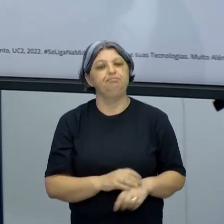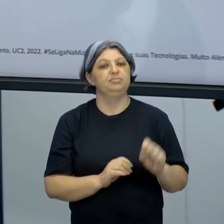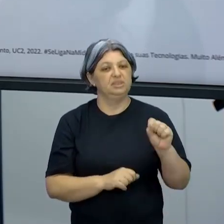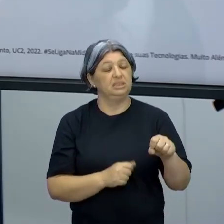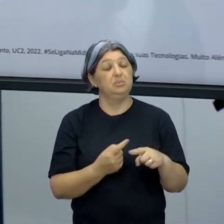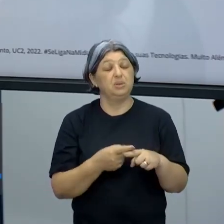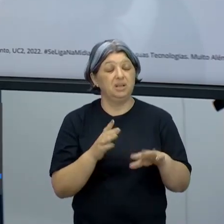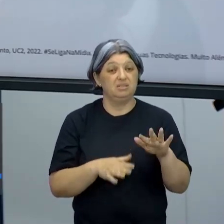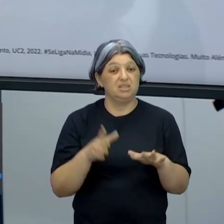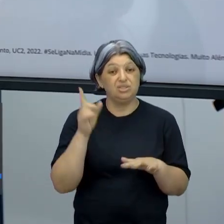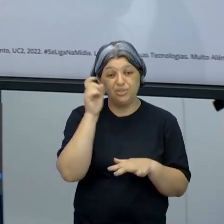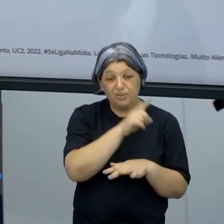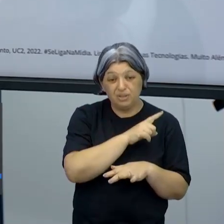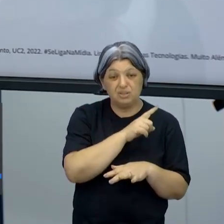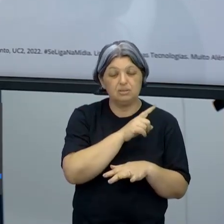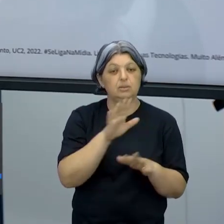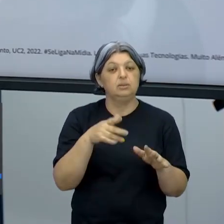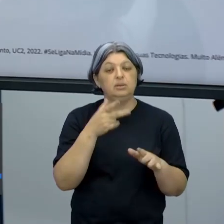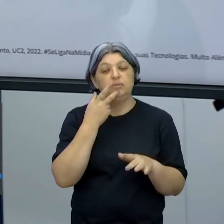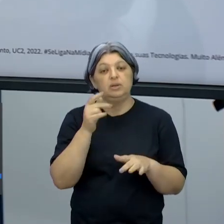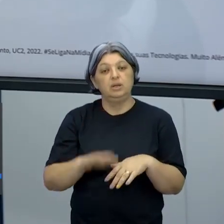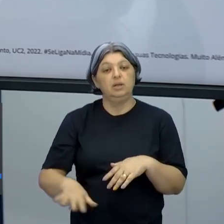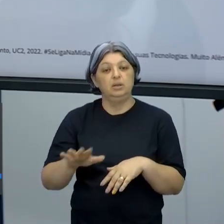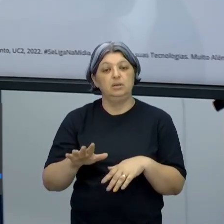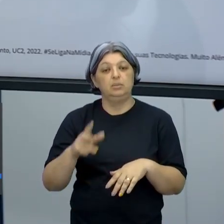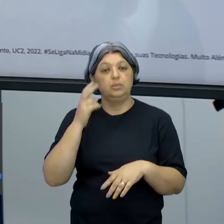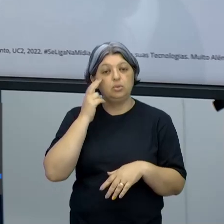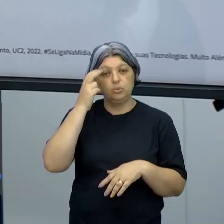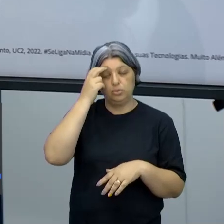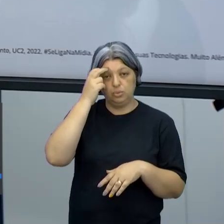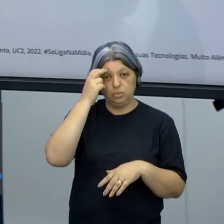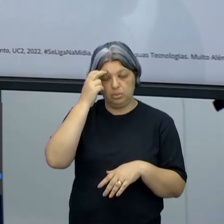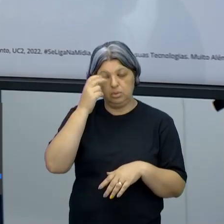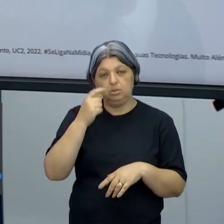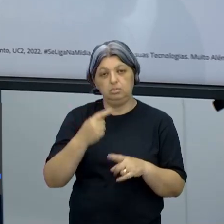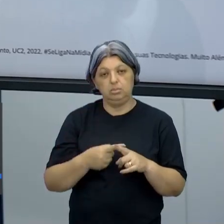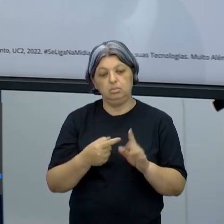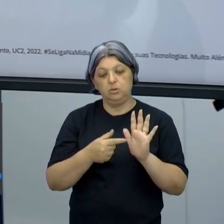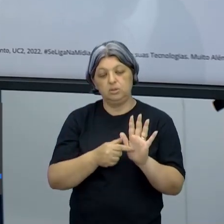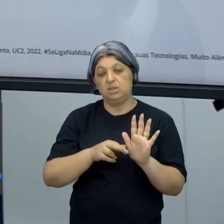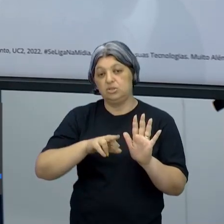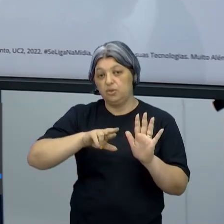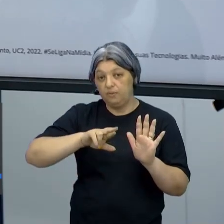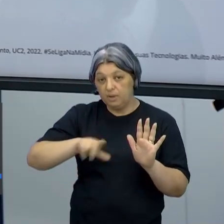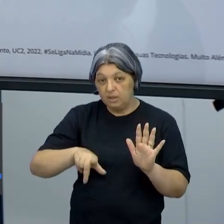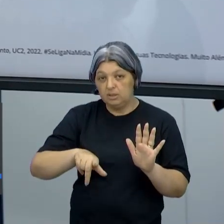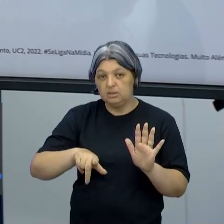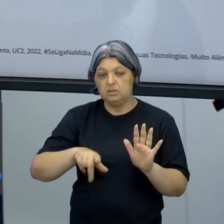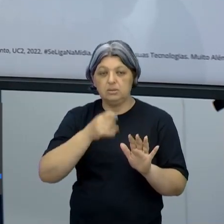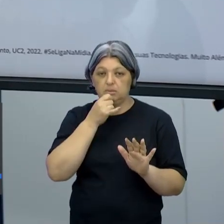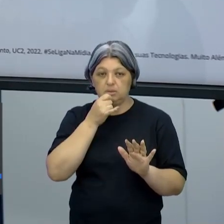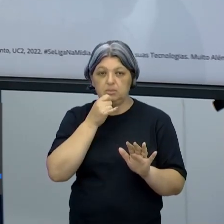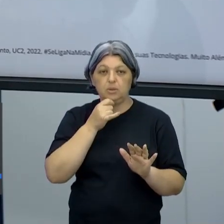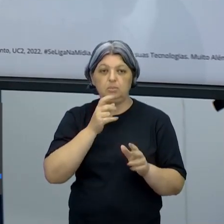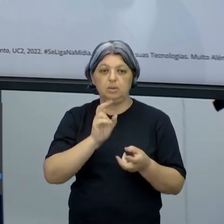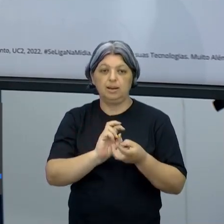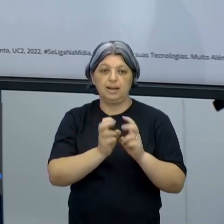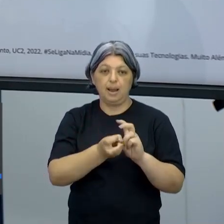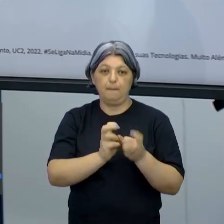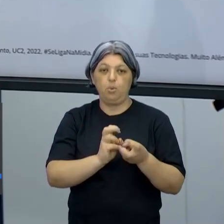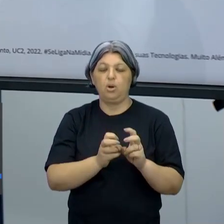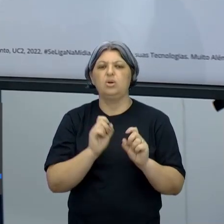muito difícil, quando a gente fala desse campo da cultura, diferenciar alguns momentos, como por exemplo a capoeira, o